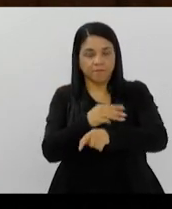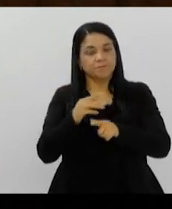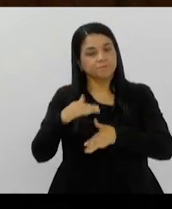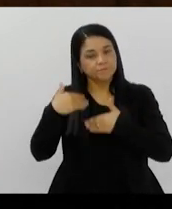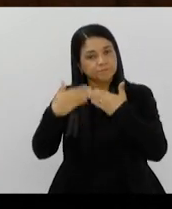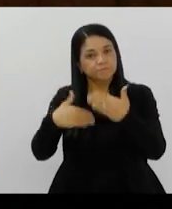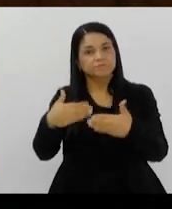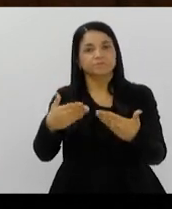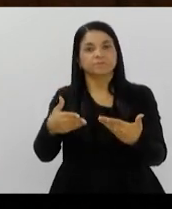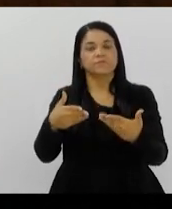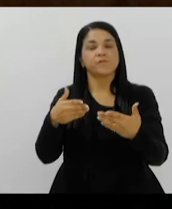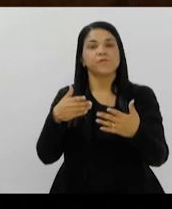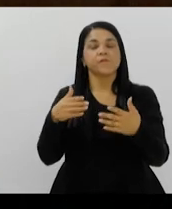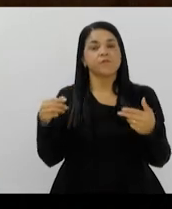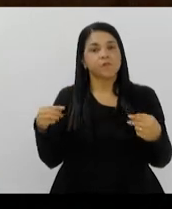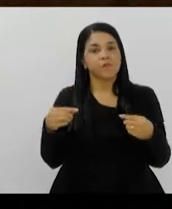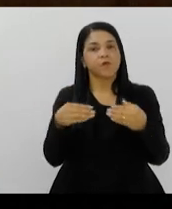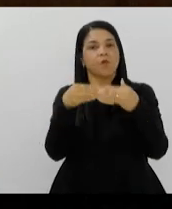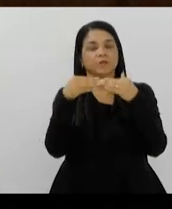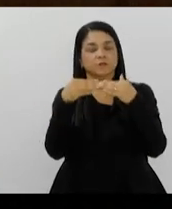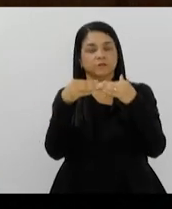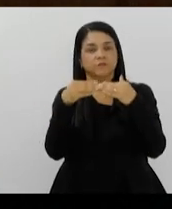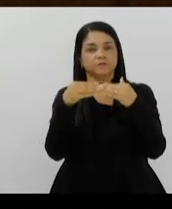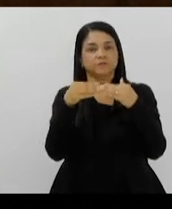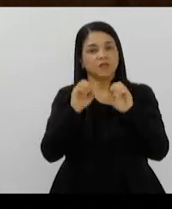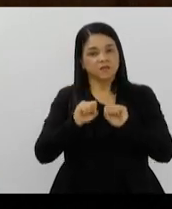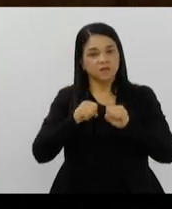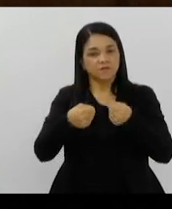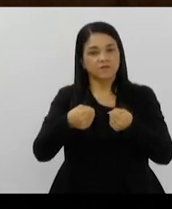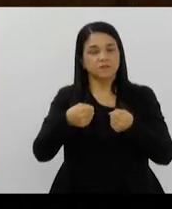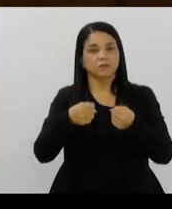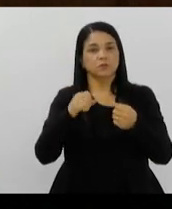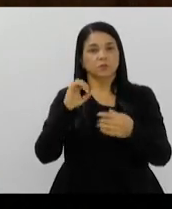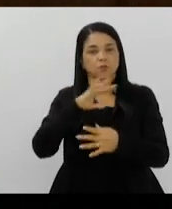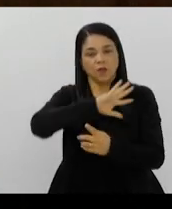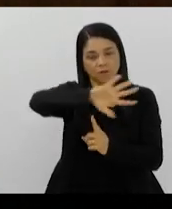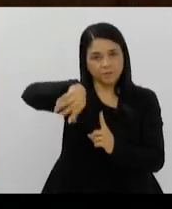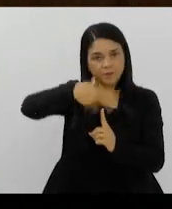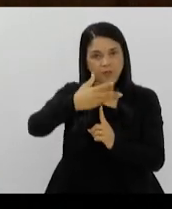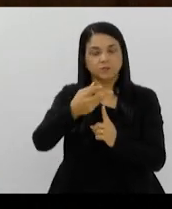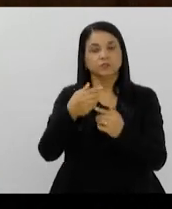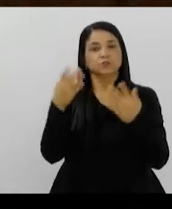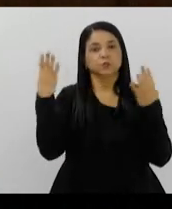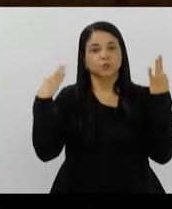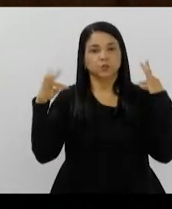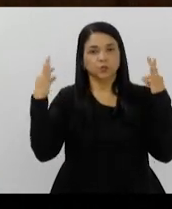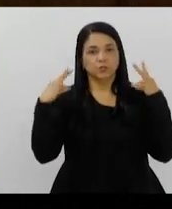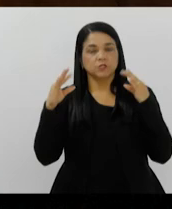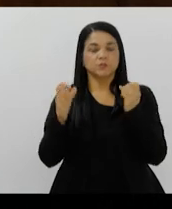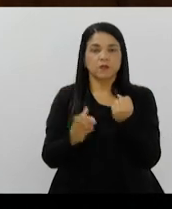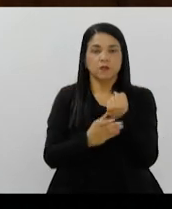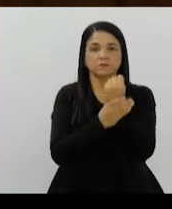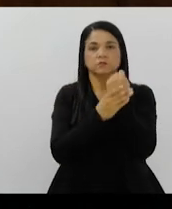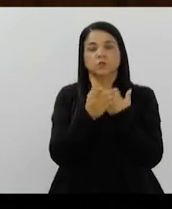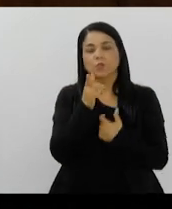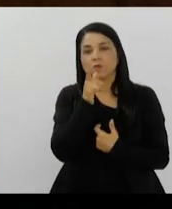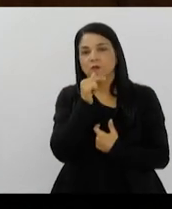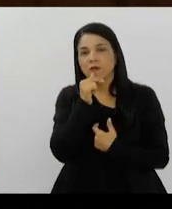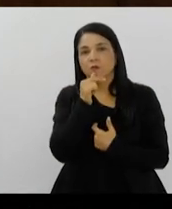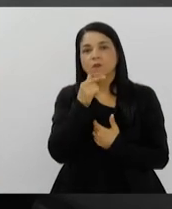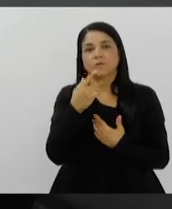a defesa do ambiente, o turismo e garantindo água para os humanos e também para os nossos queridos